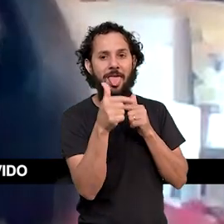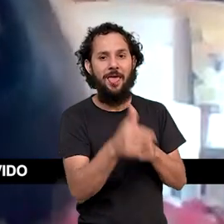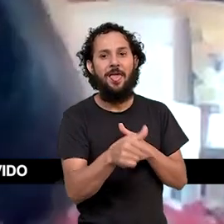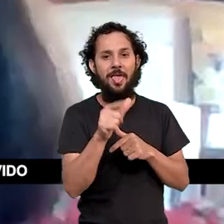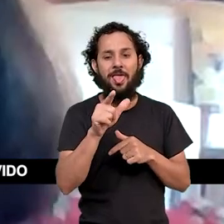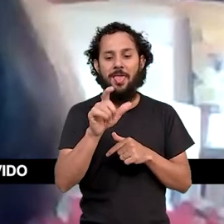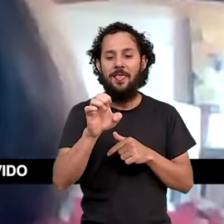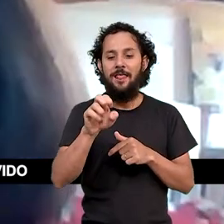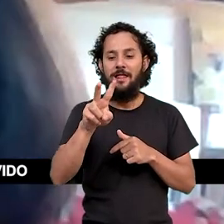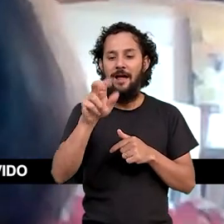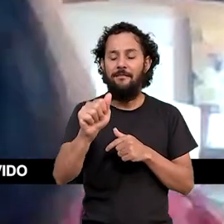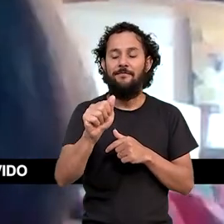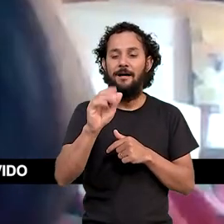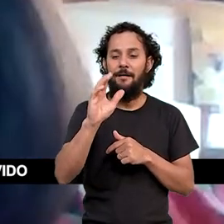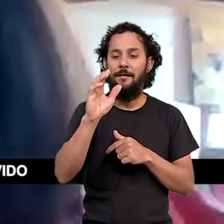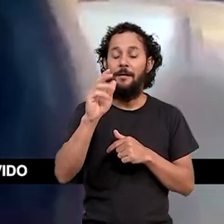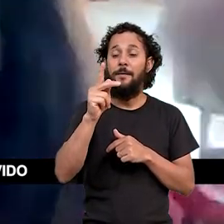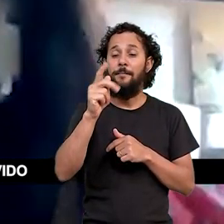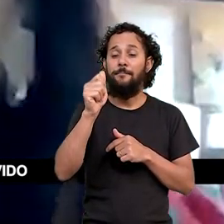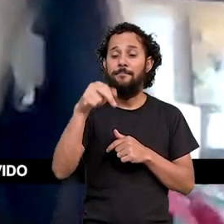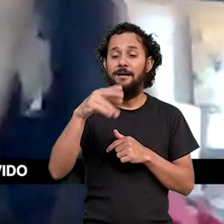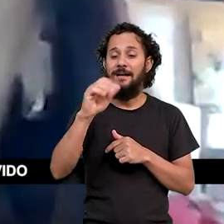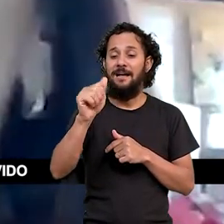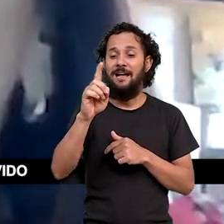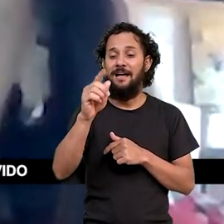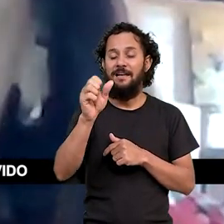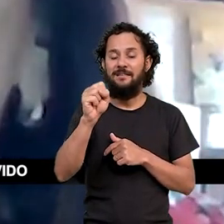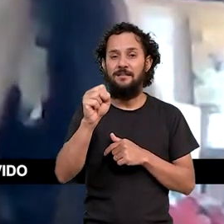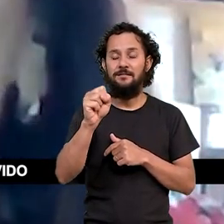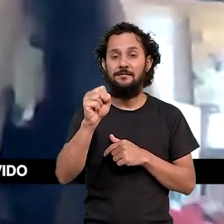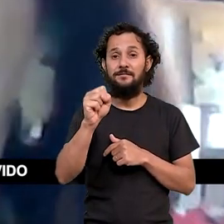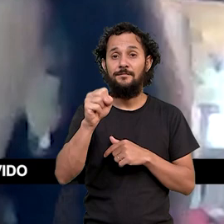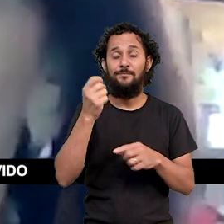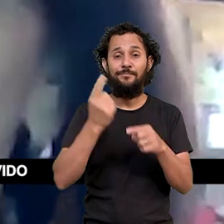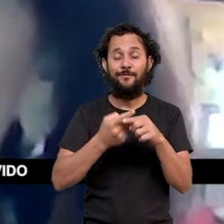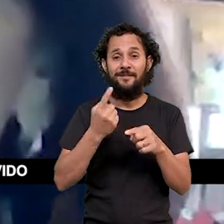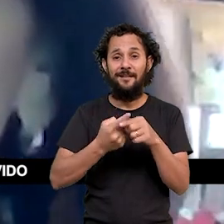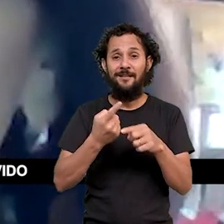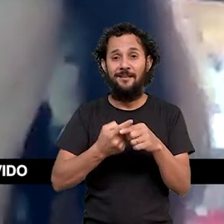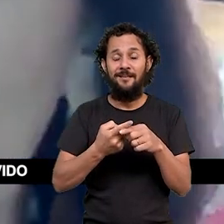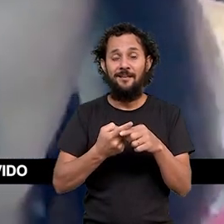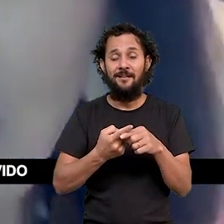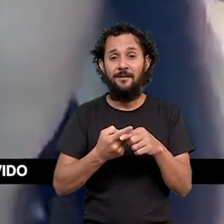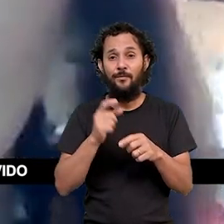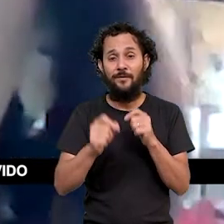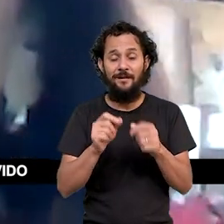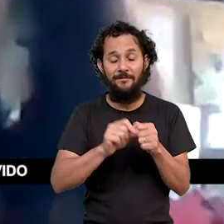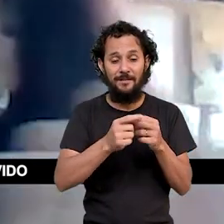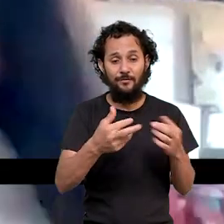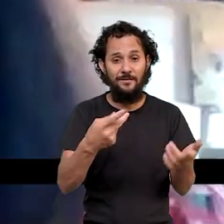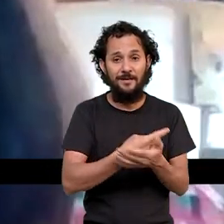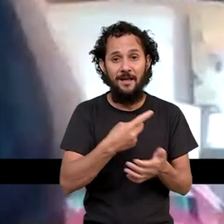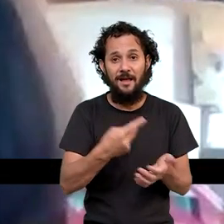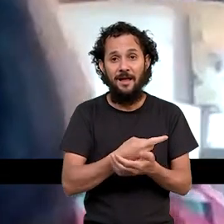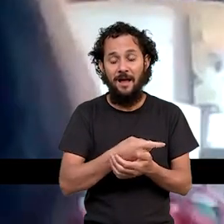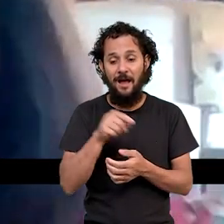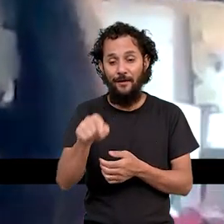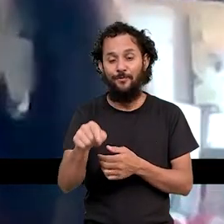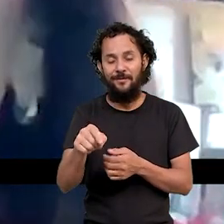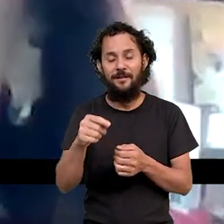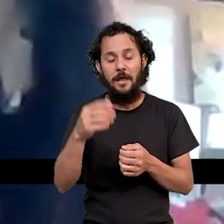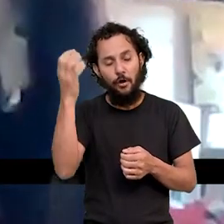chamados leva-pancadas, porque muitas vezes cometiam algum ato indevido e